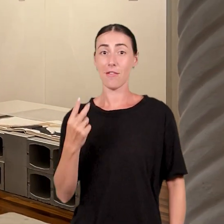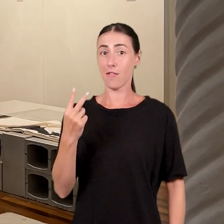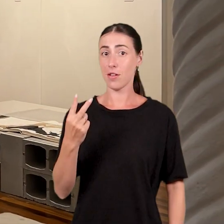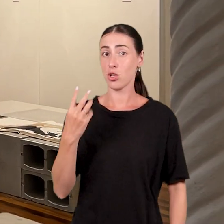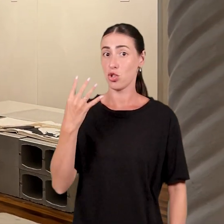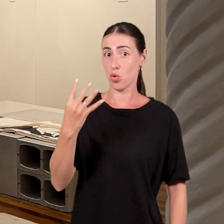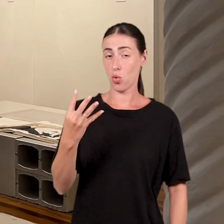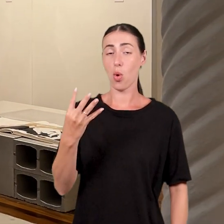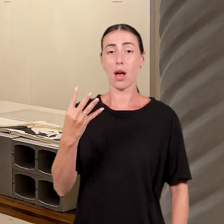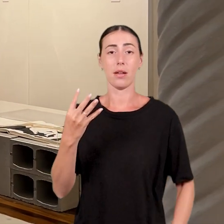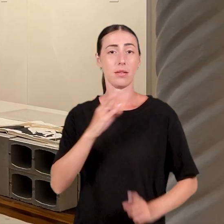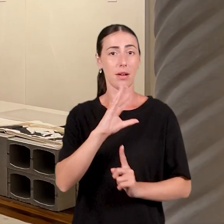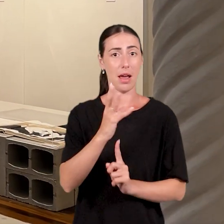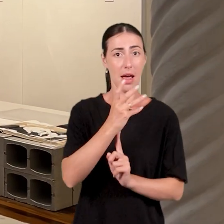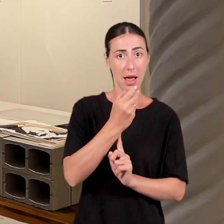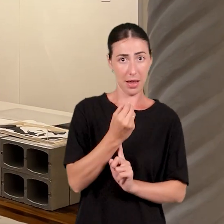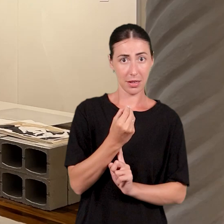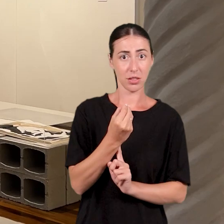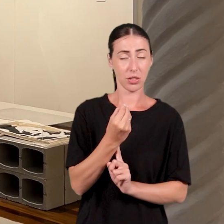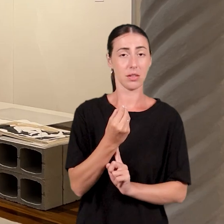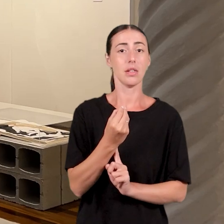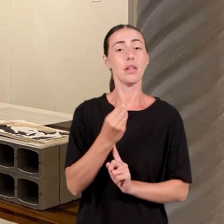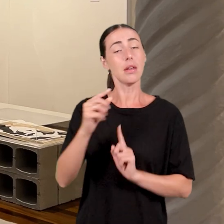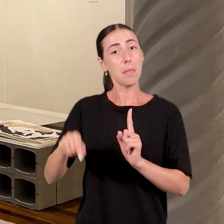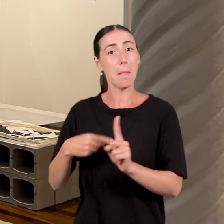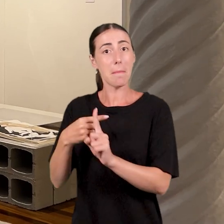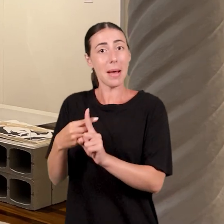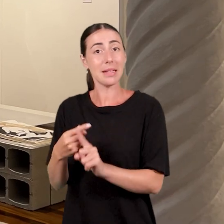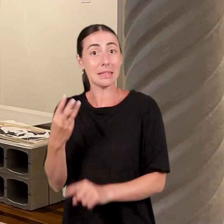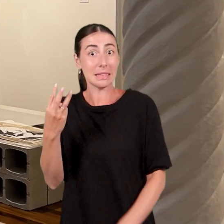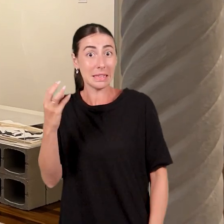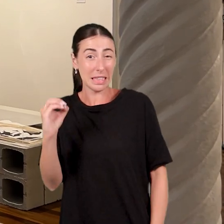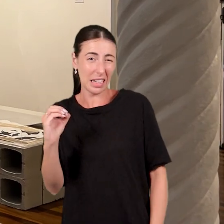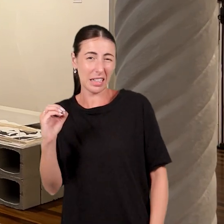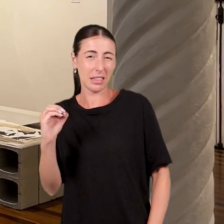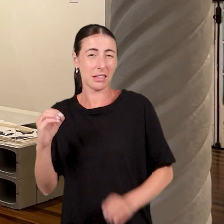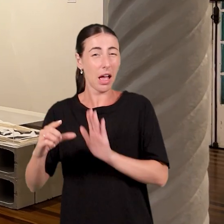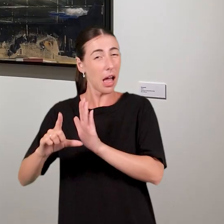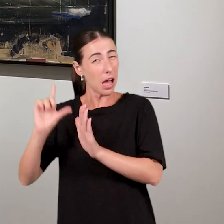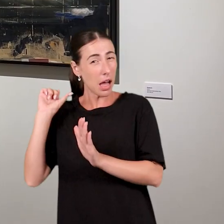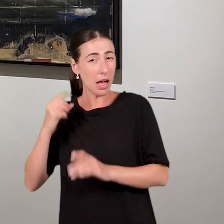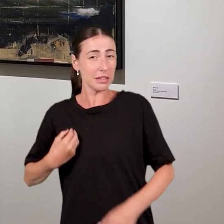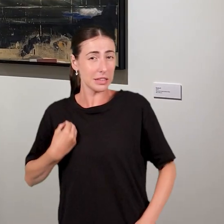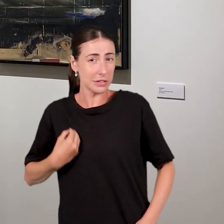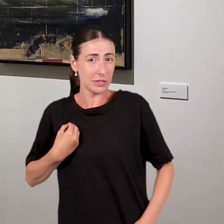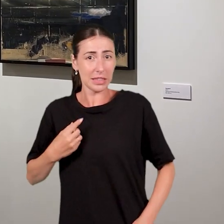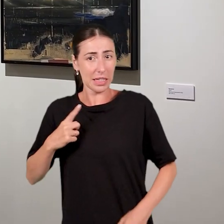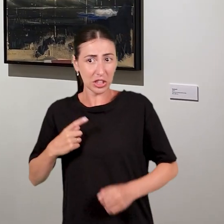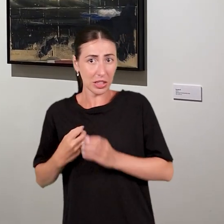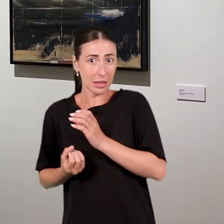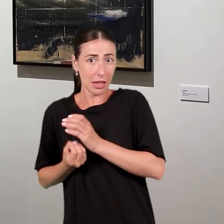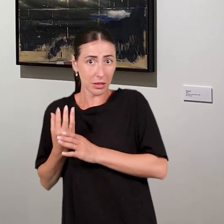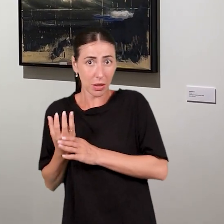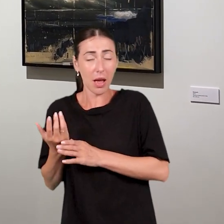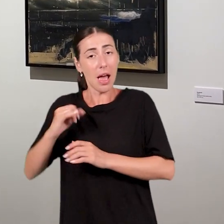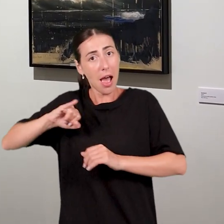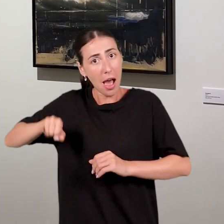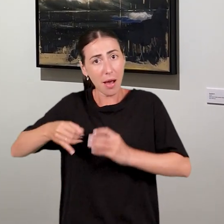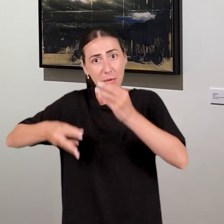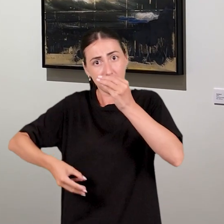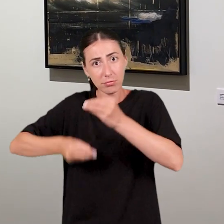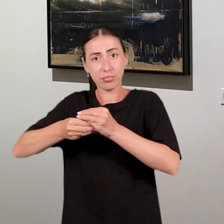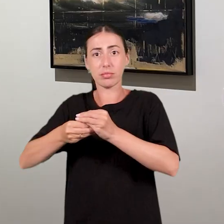de 24 exposições, somadas a mais de 30 coletivas em vida. Radicado em Florianópolis desde os